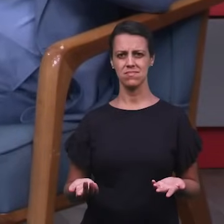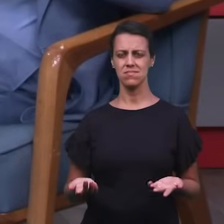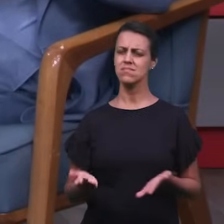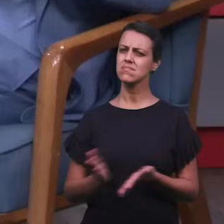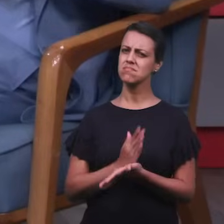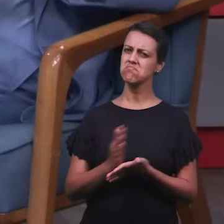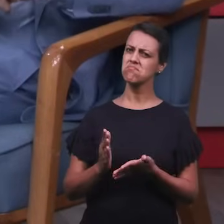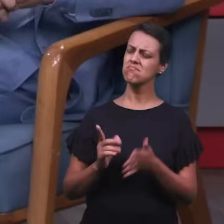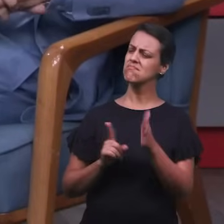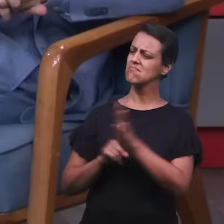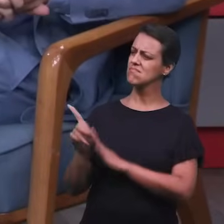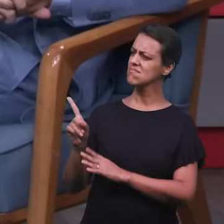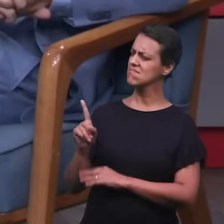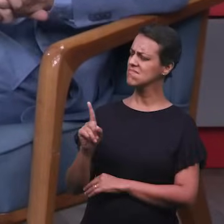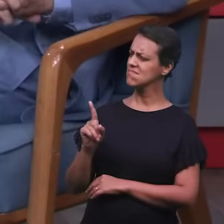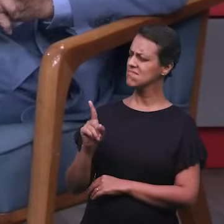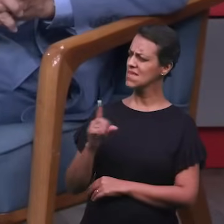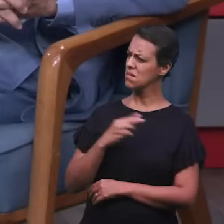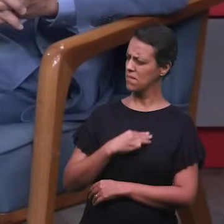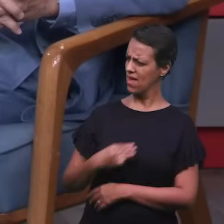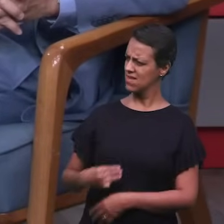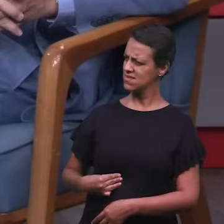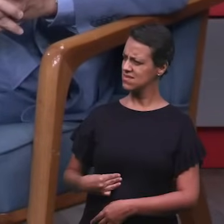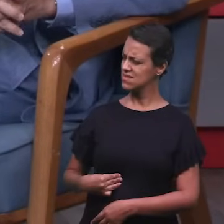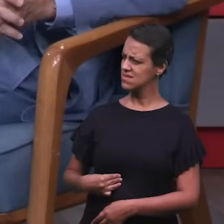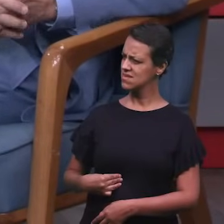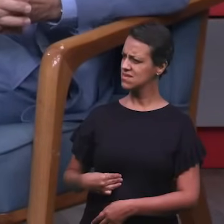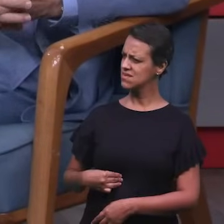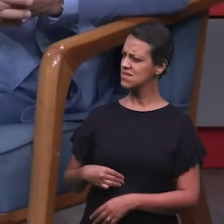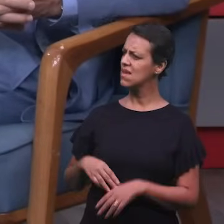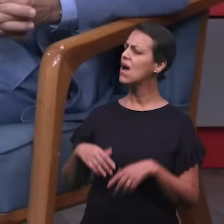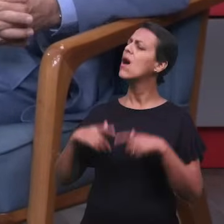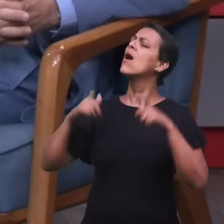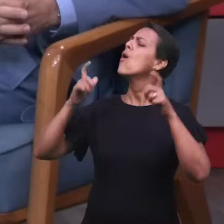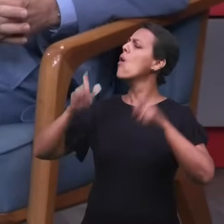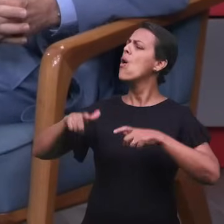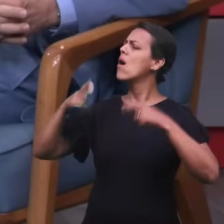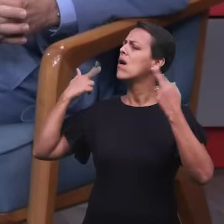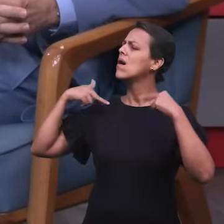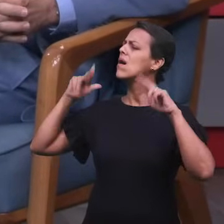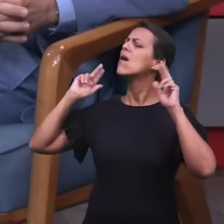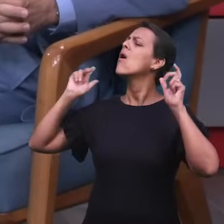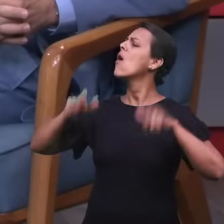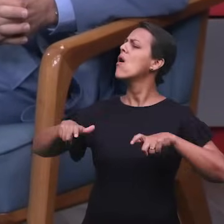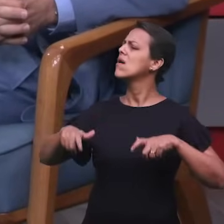Algum dos 12 podia perguntar: mestre, onde está o cordeiro?